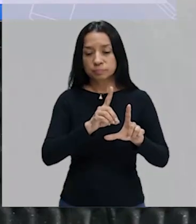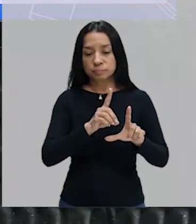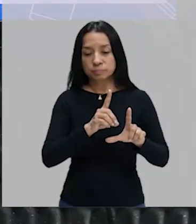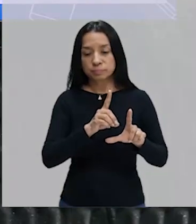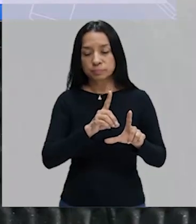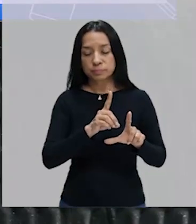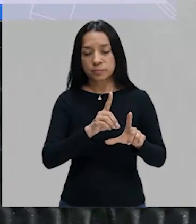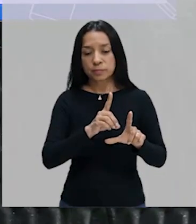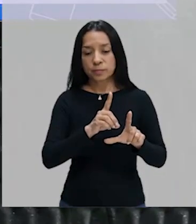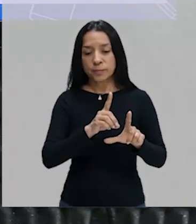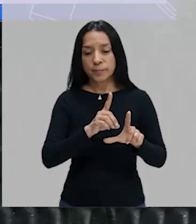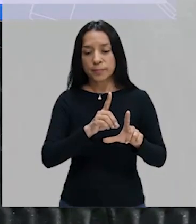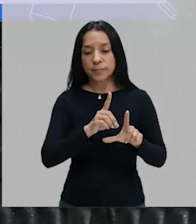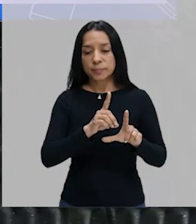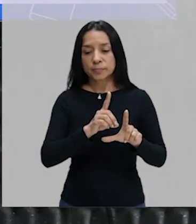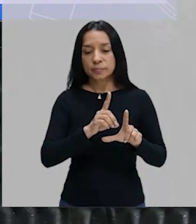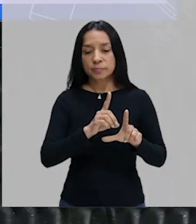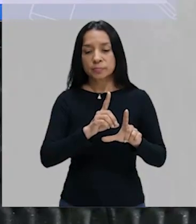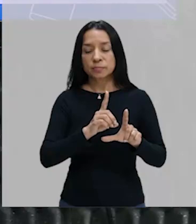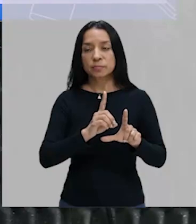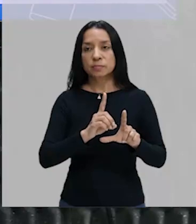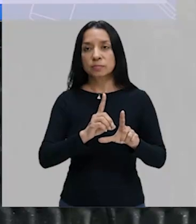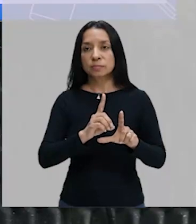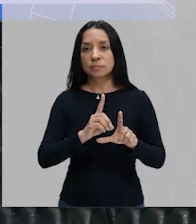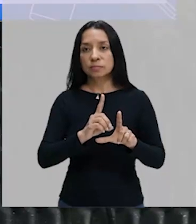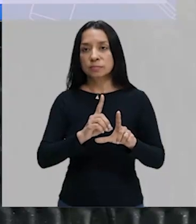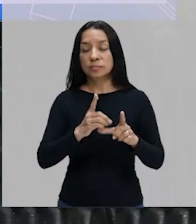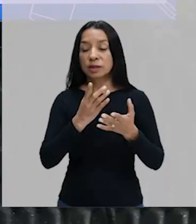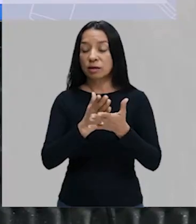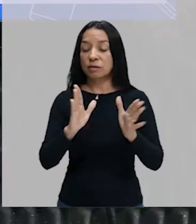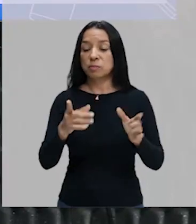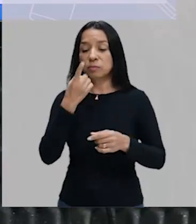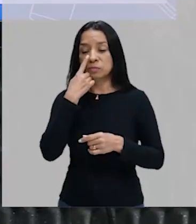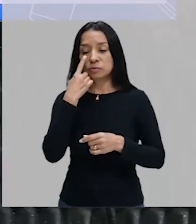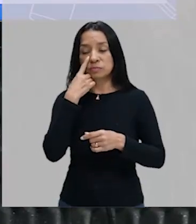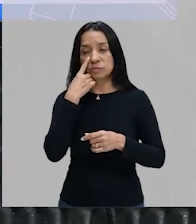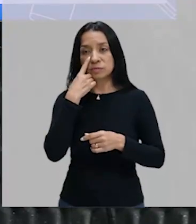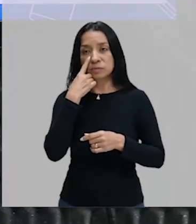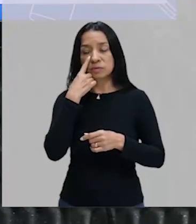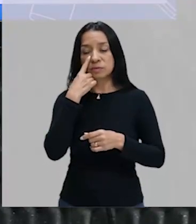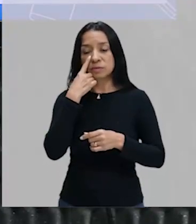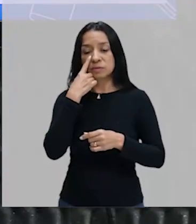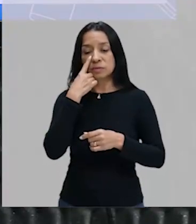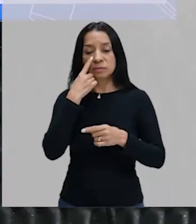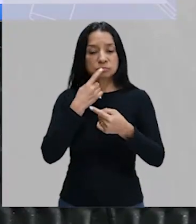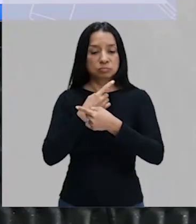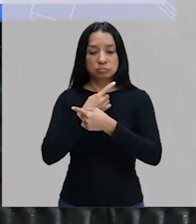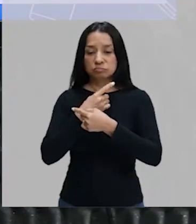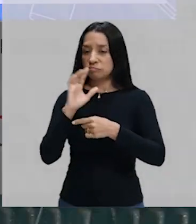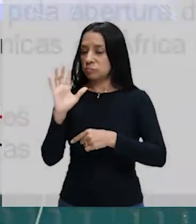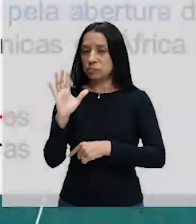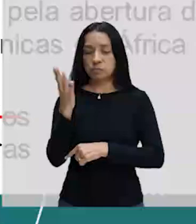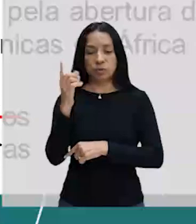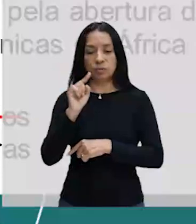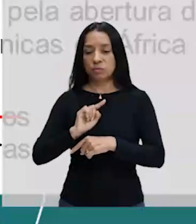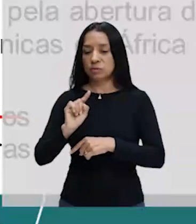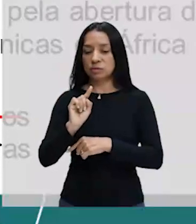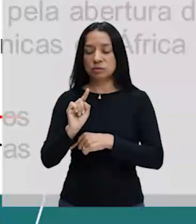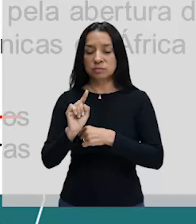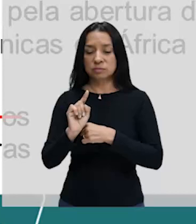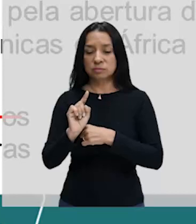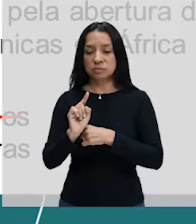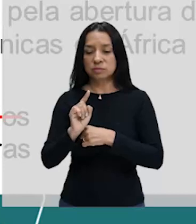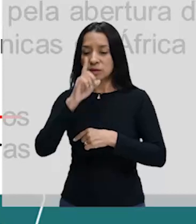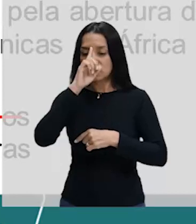e domínio dos mamíferos. Nós acabamos de ver, pessoal, que no Mesozoico não aconteceu. O Mesozoico